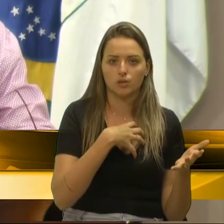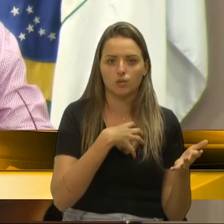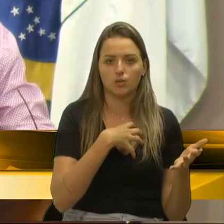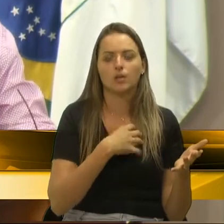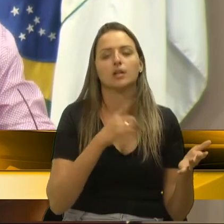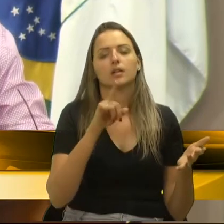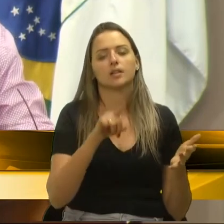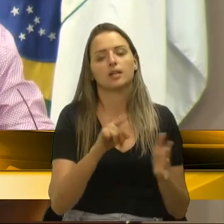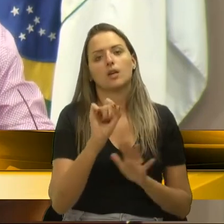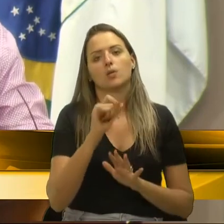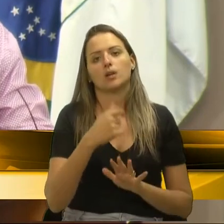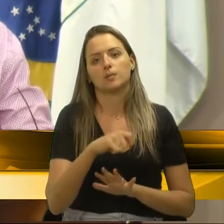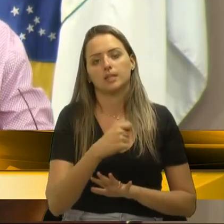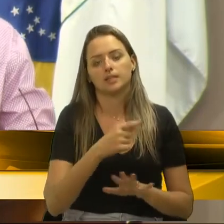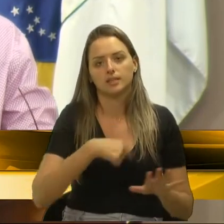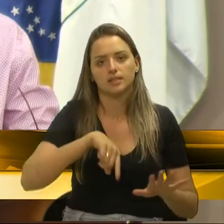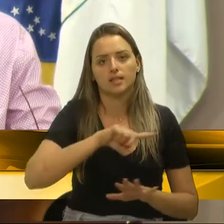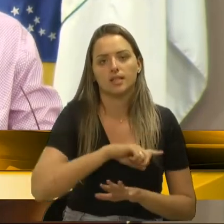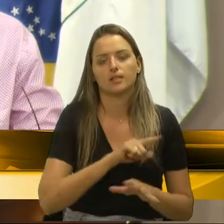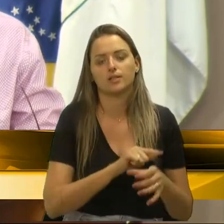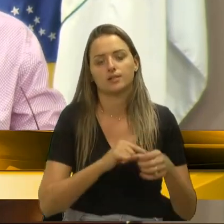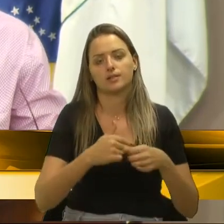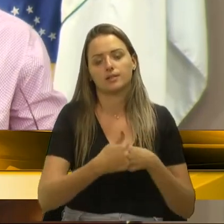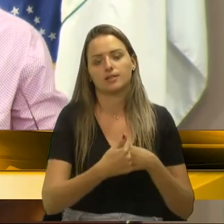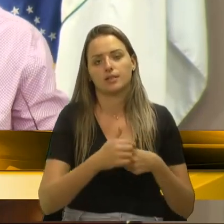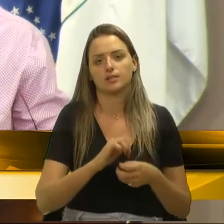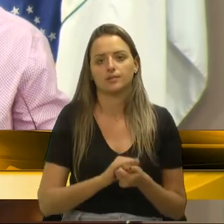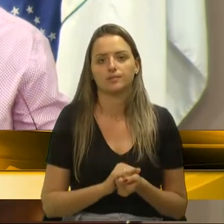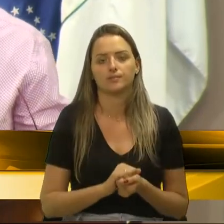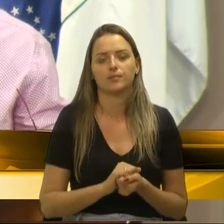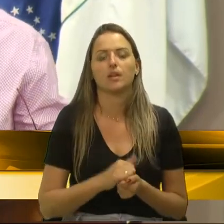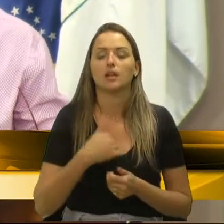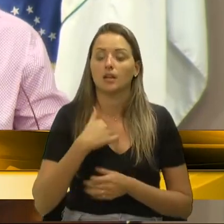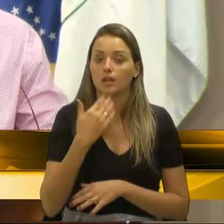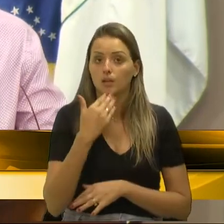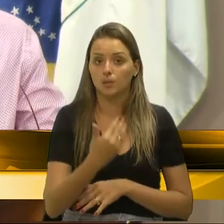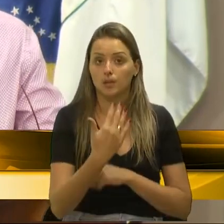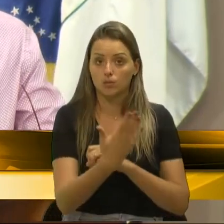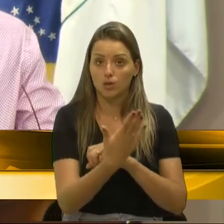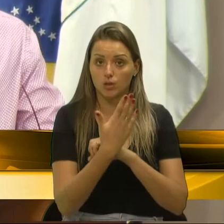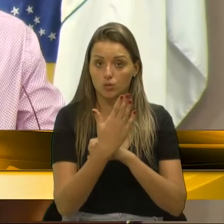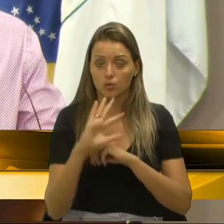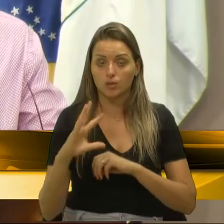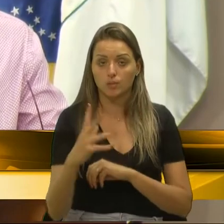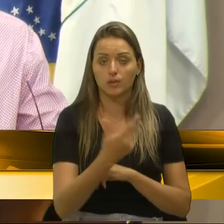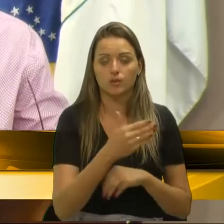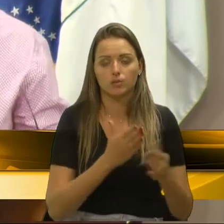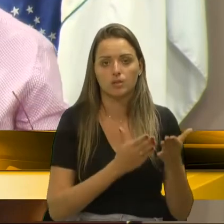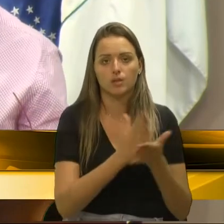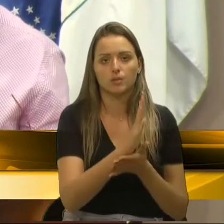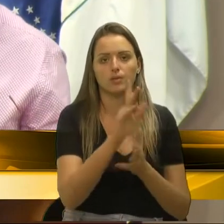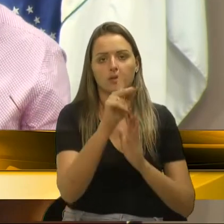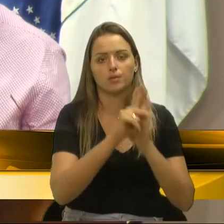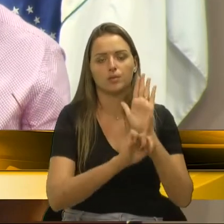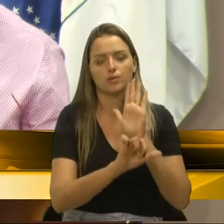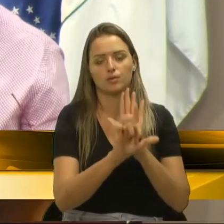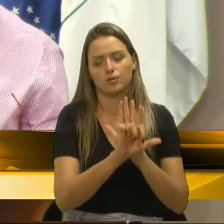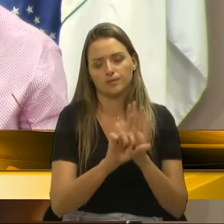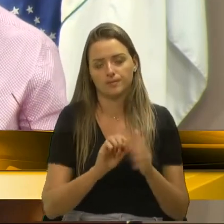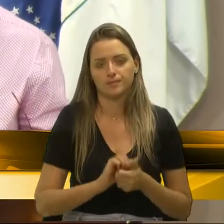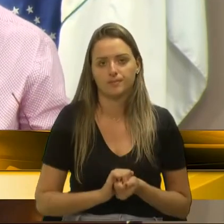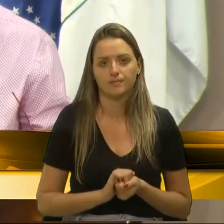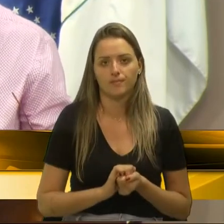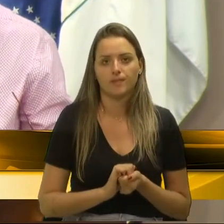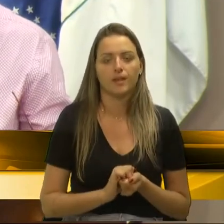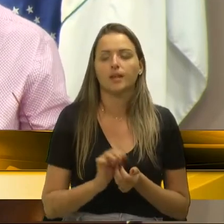é a necessidade da nossa cidade. Então, creio sim, peço ajuda em nome do Pai para a gente aprovar isso. Isso só vem a contribuir.